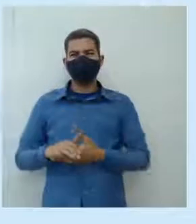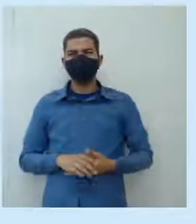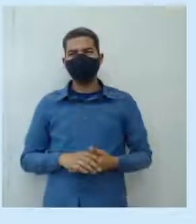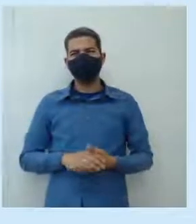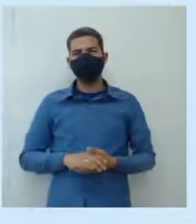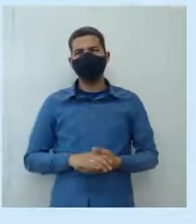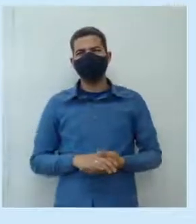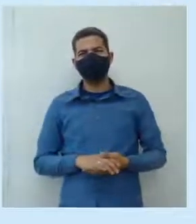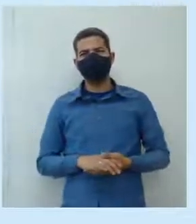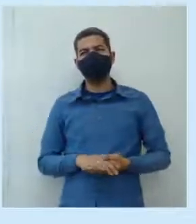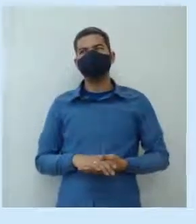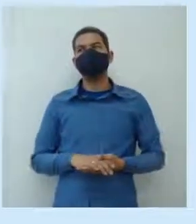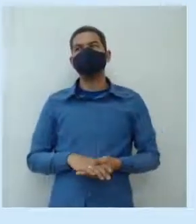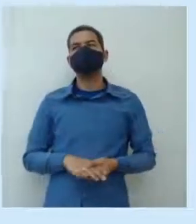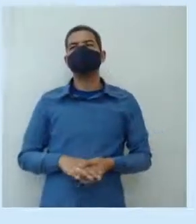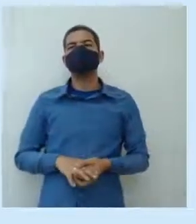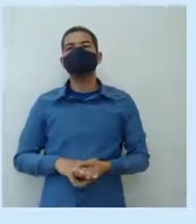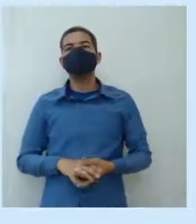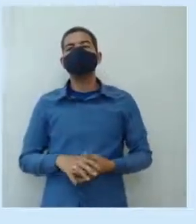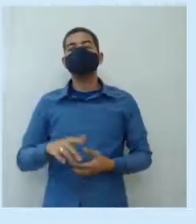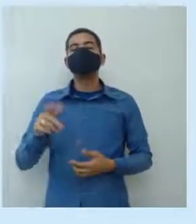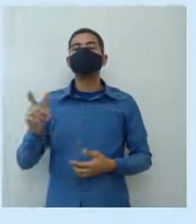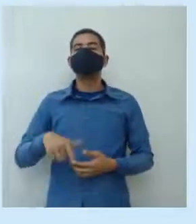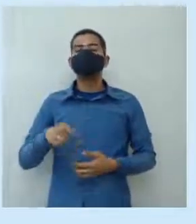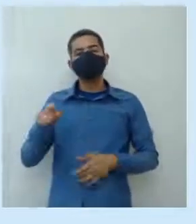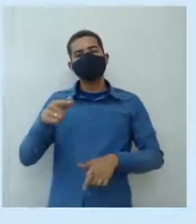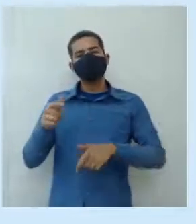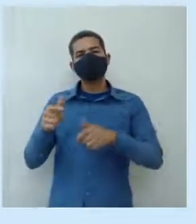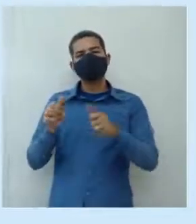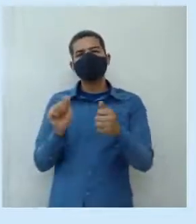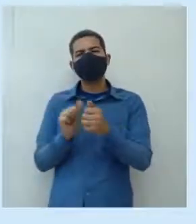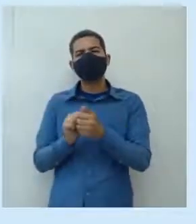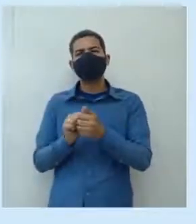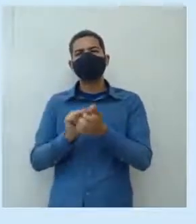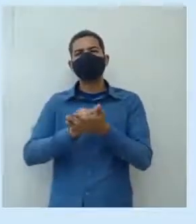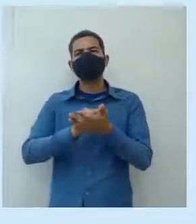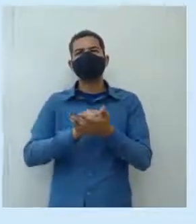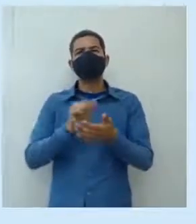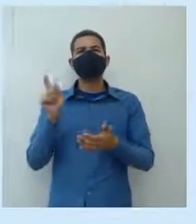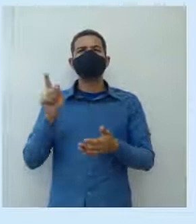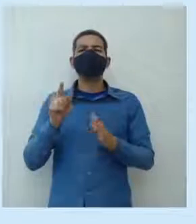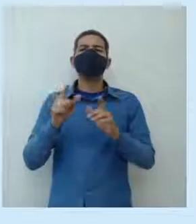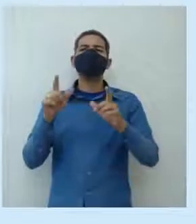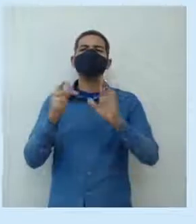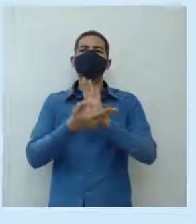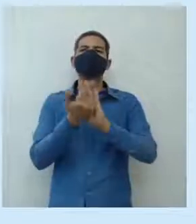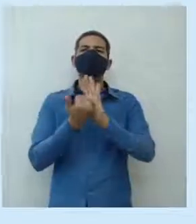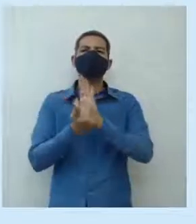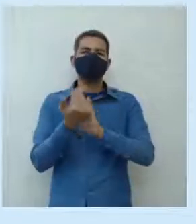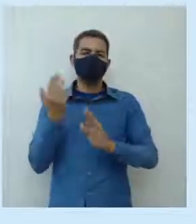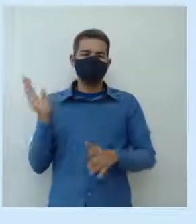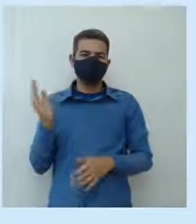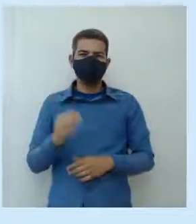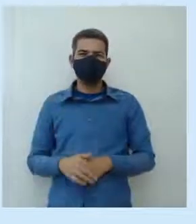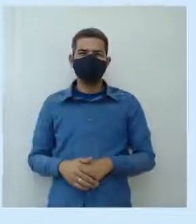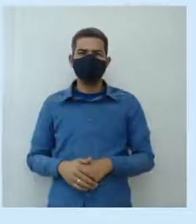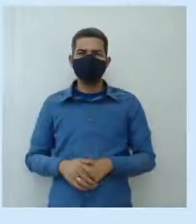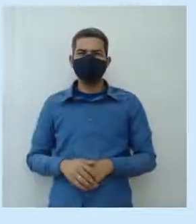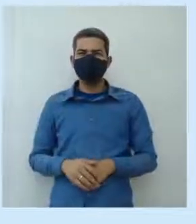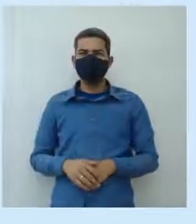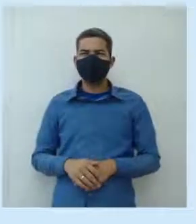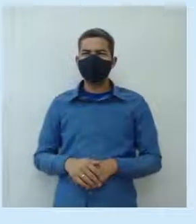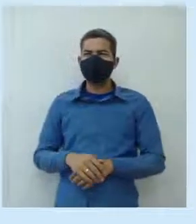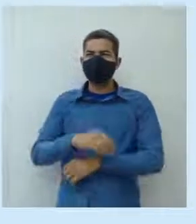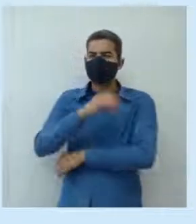certo? E aí eu trouxe a imagem para trabalhar para vocês, né, a imagem lá do Amarildo, que ele diz o seguinte: por que o senhor desconfia que a